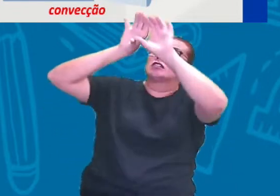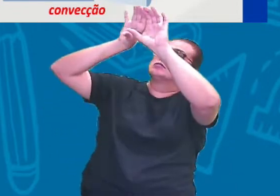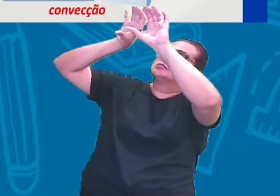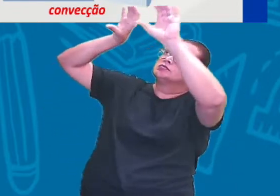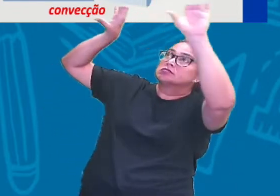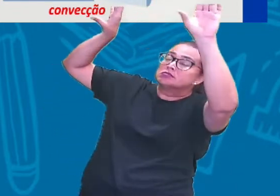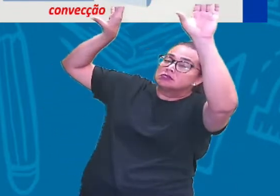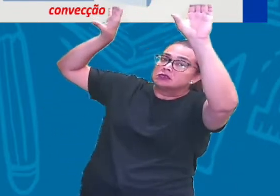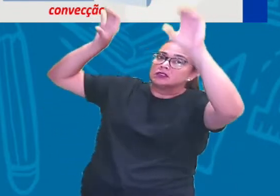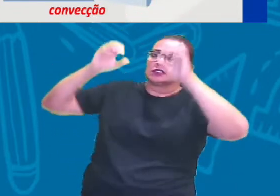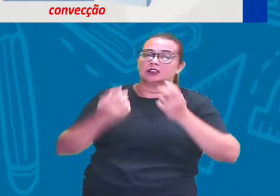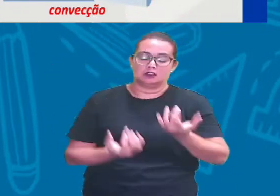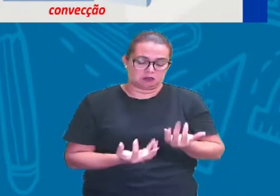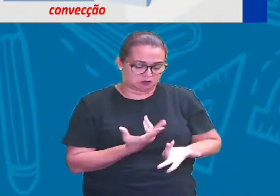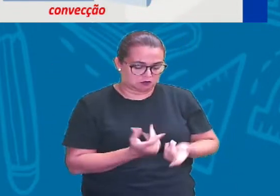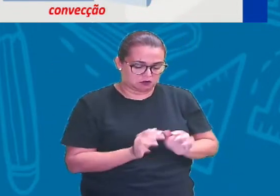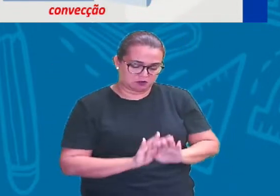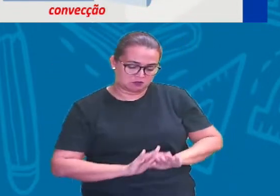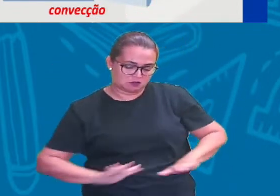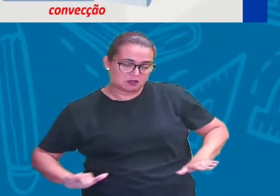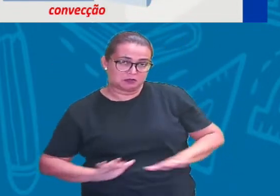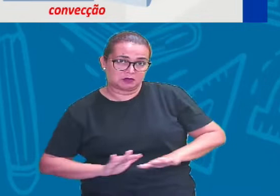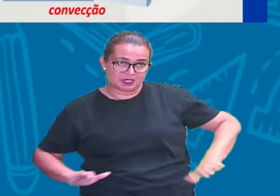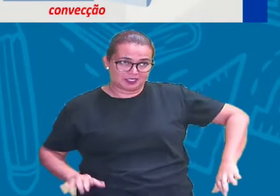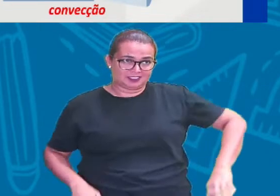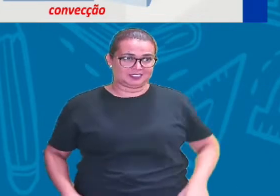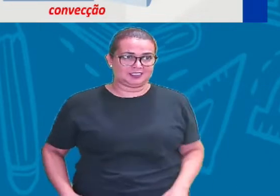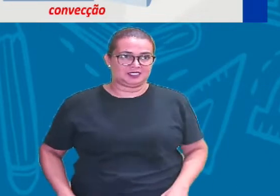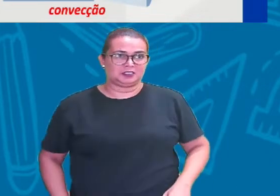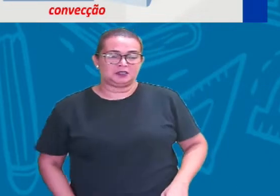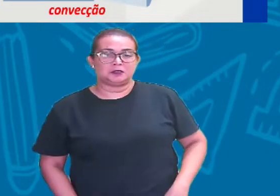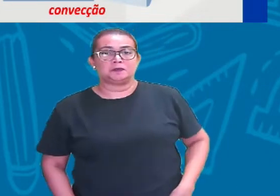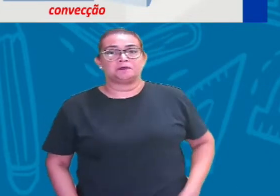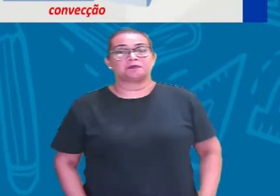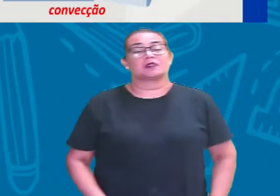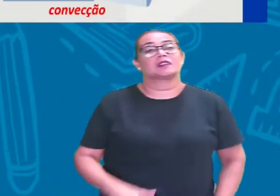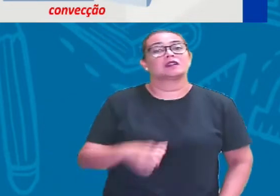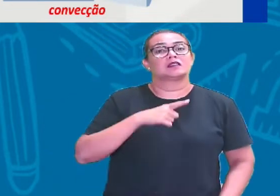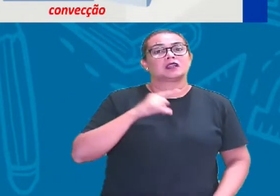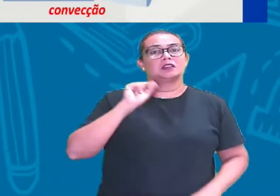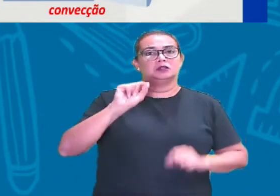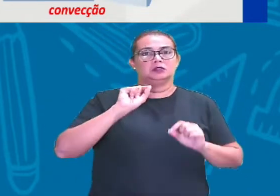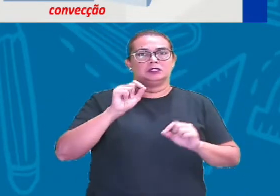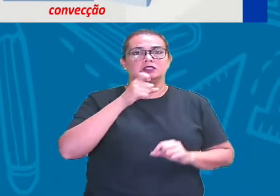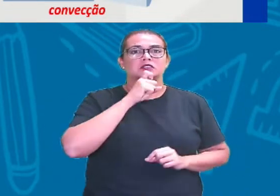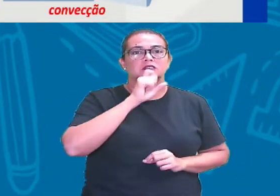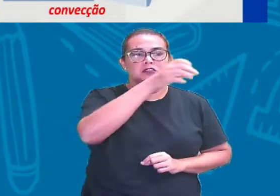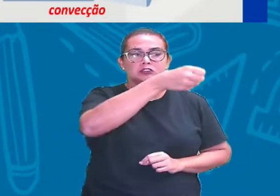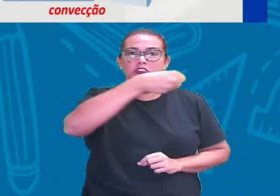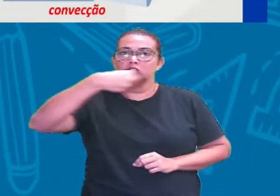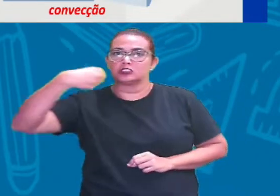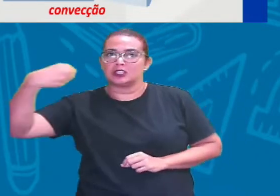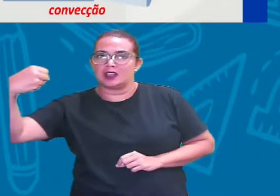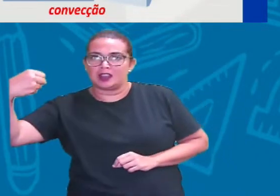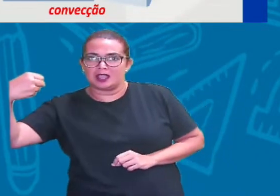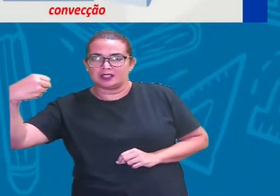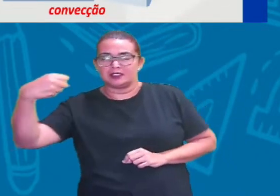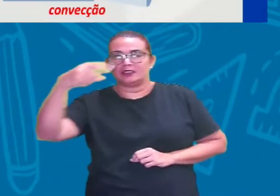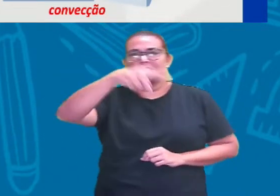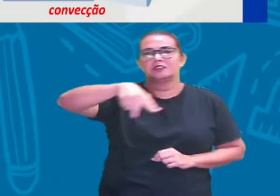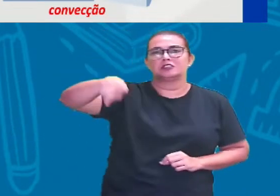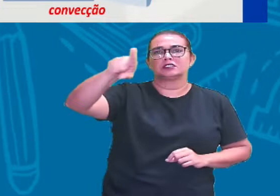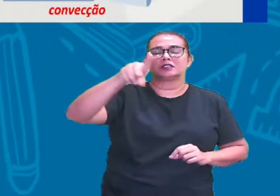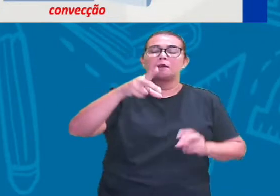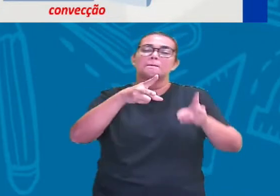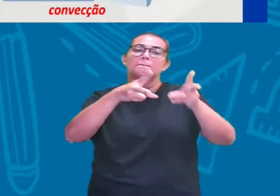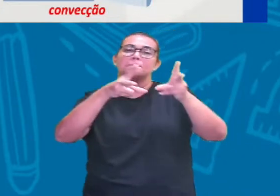professor? Vocês podem notar que a maioria dos refrigeradores, o congelador é em cima. Por que, professor, o congelador é em